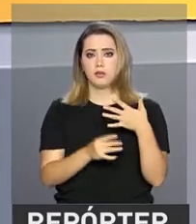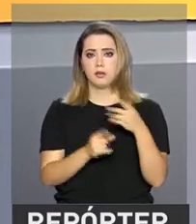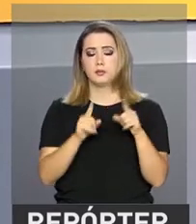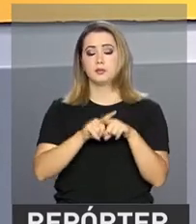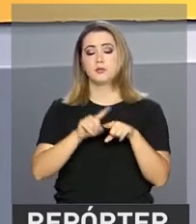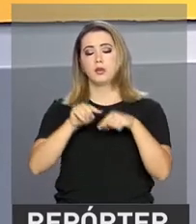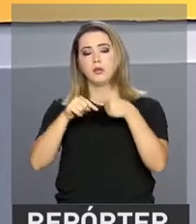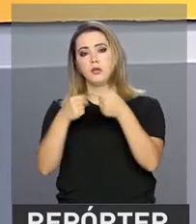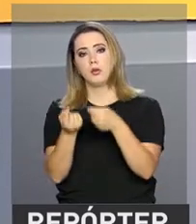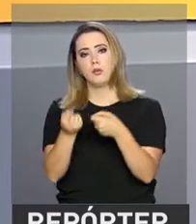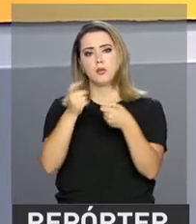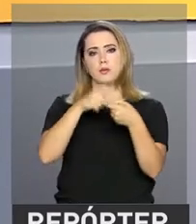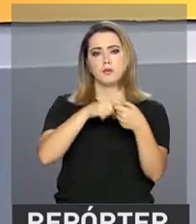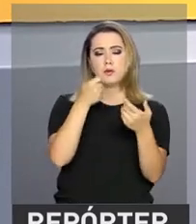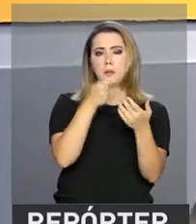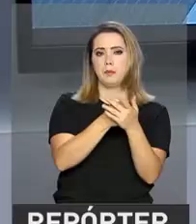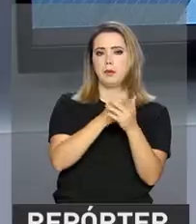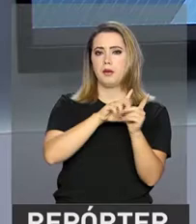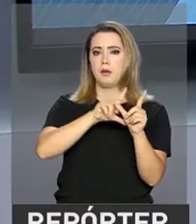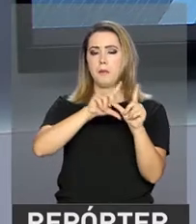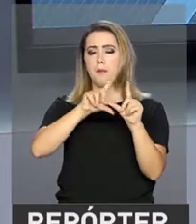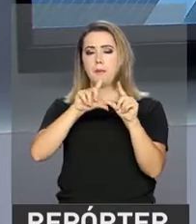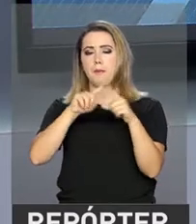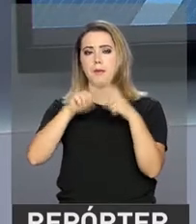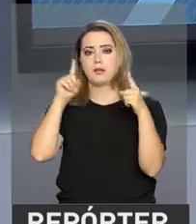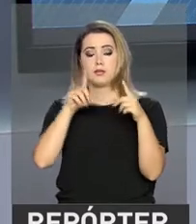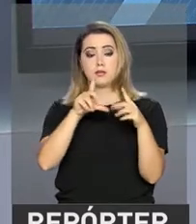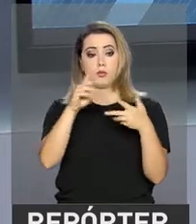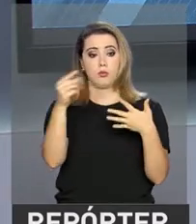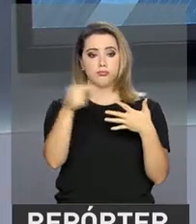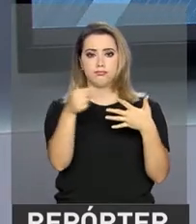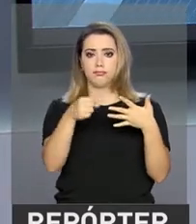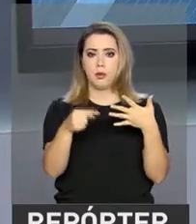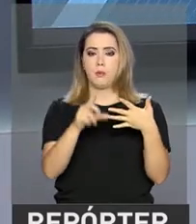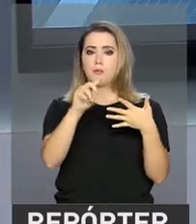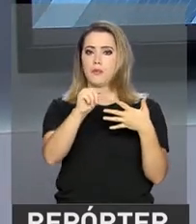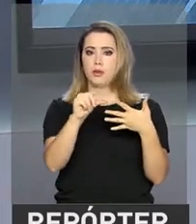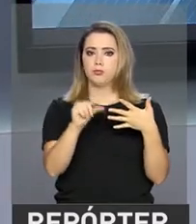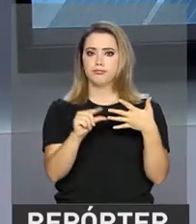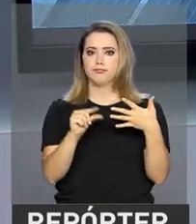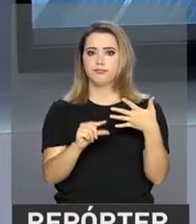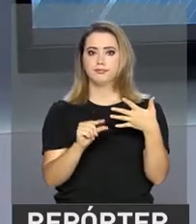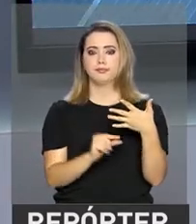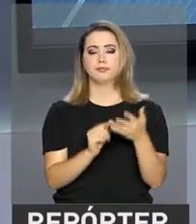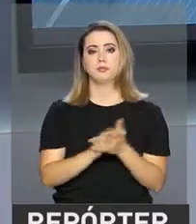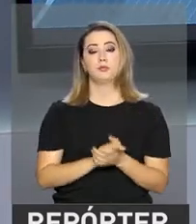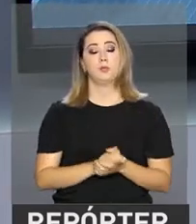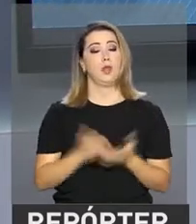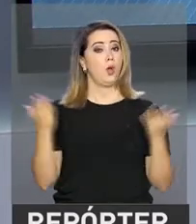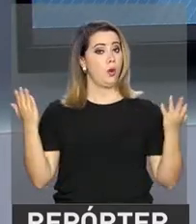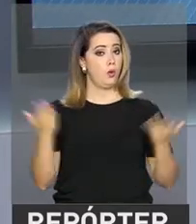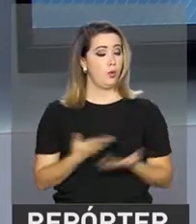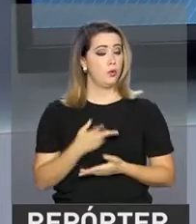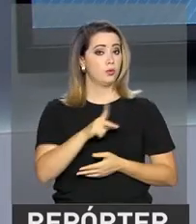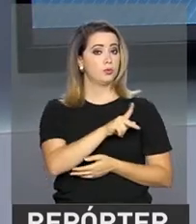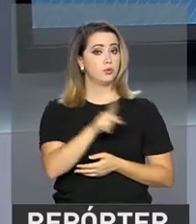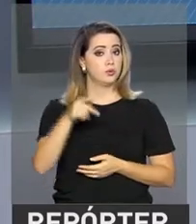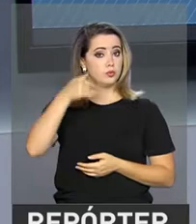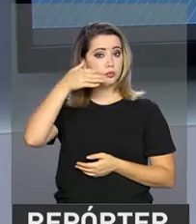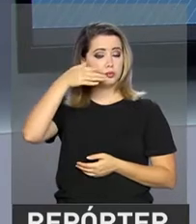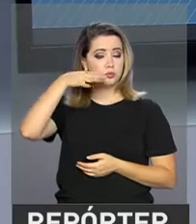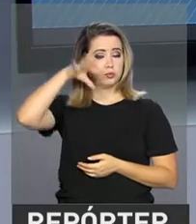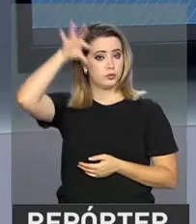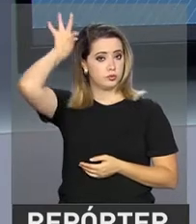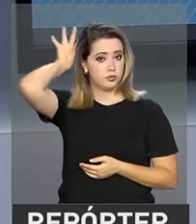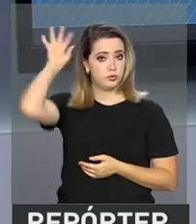ainda com parcelas reduzidas. E hoje também, o presidente em exercício, Rodrigo Maia, sancionou a lei que cria um programa de